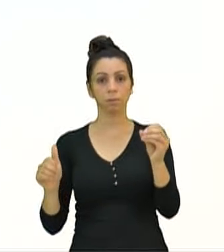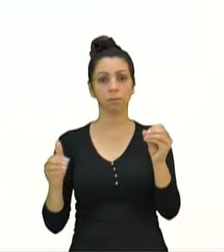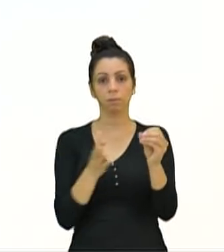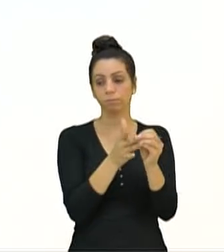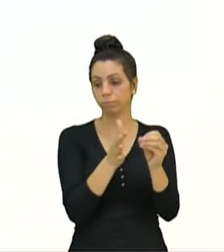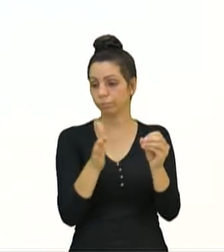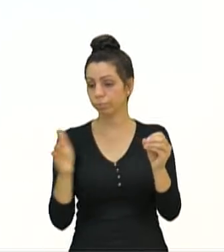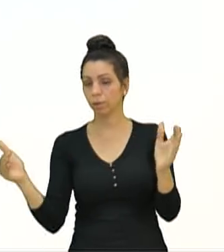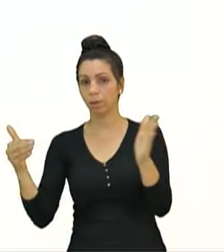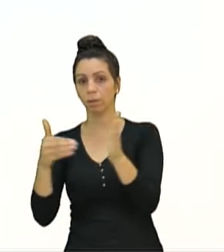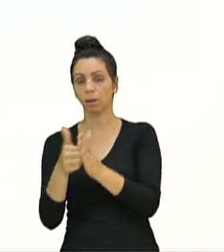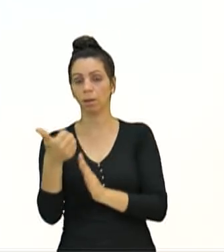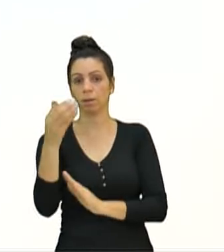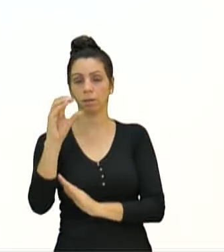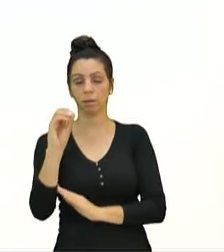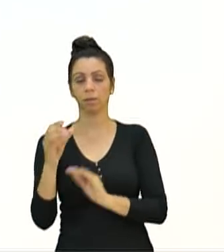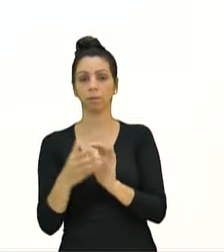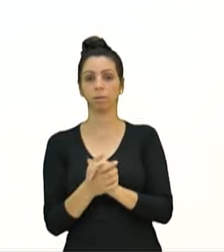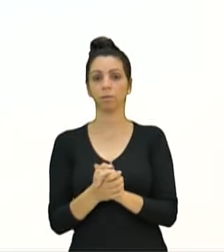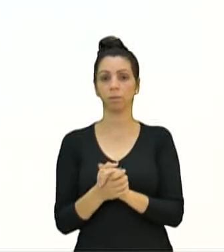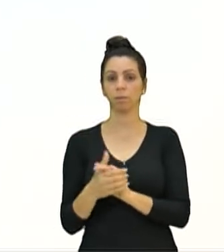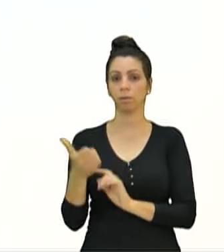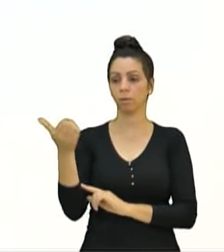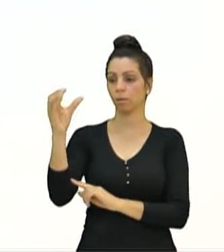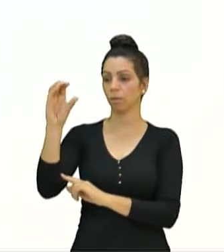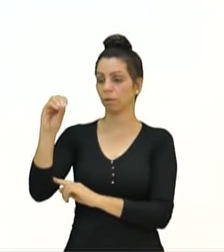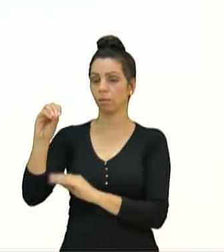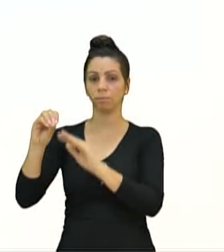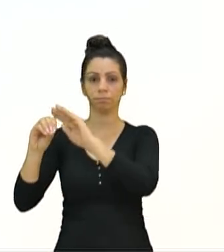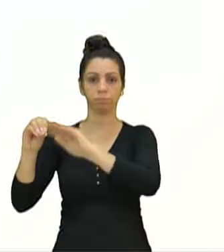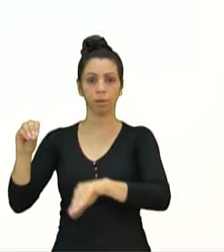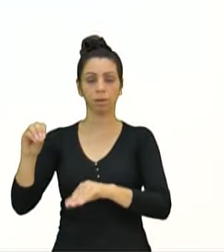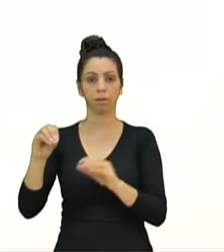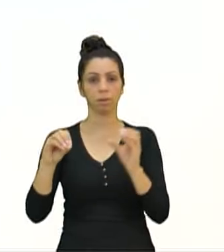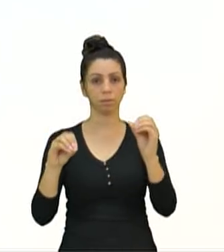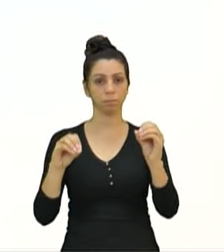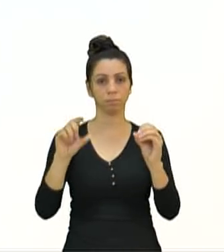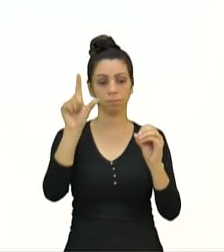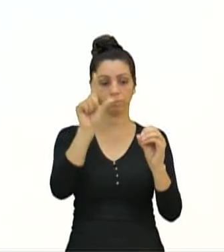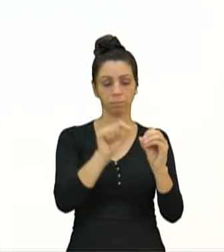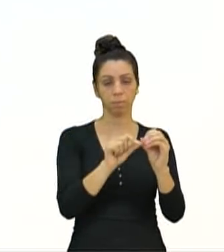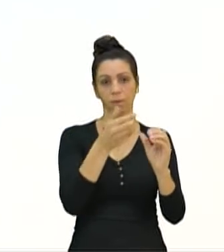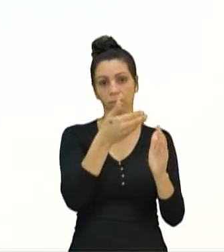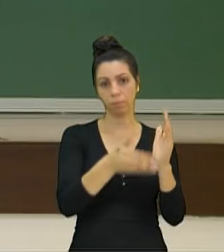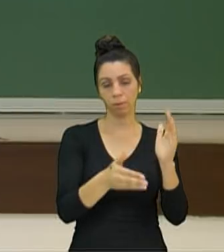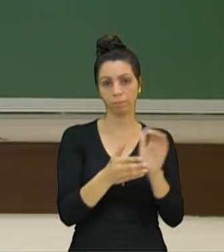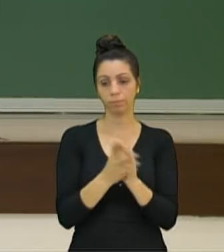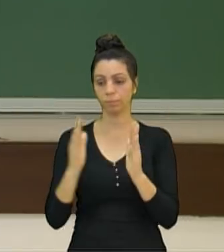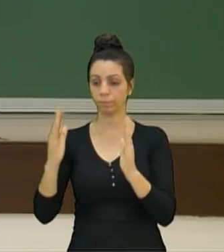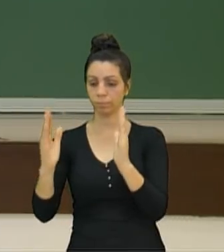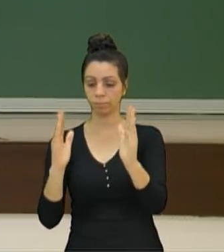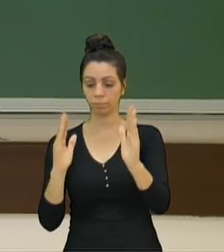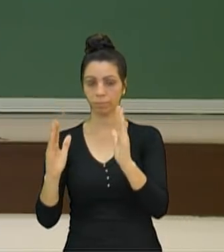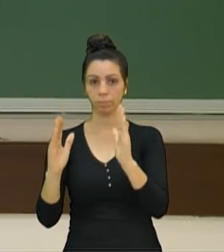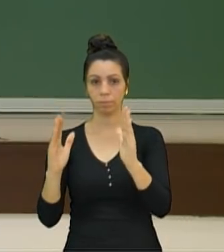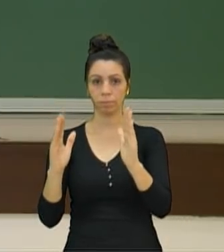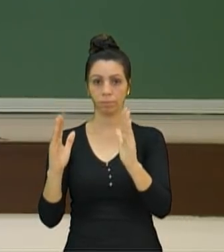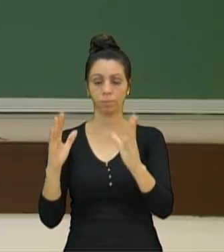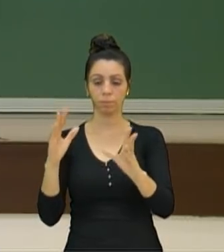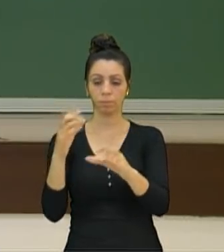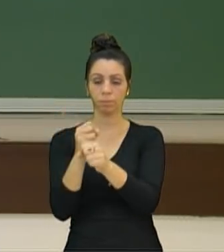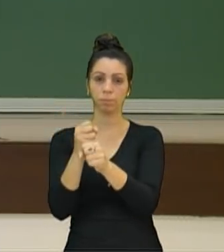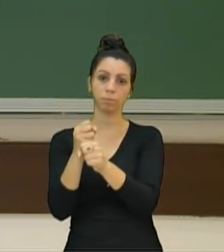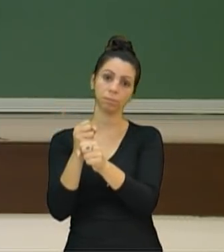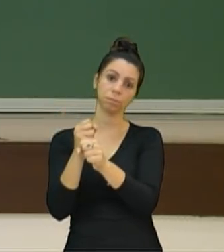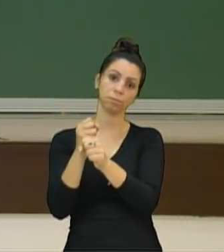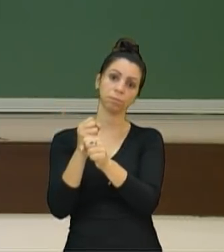sendo descartadas a mais alta e a mais baixa. E aquelas outras notas, então, são somadas